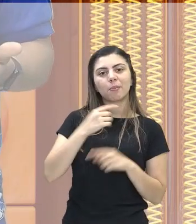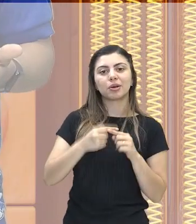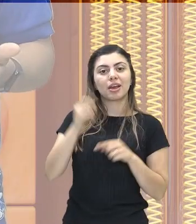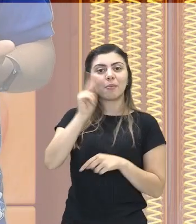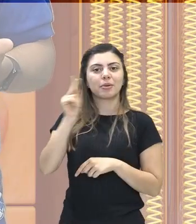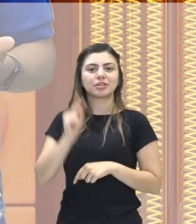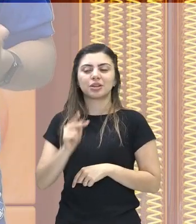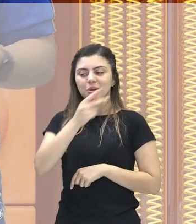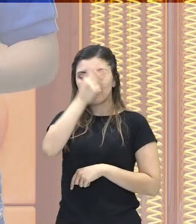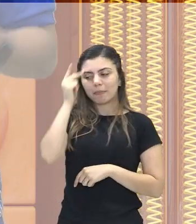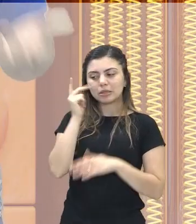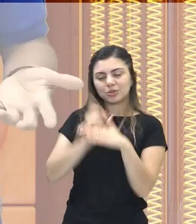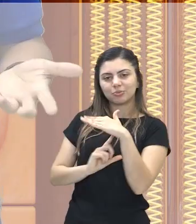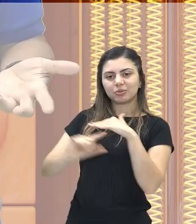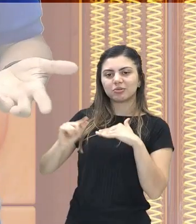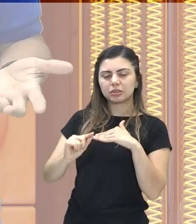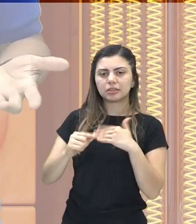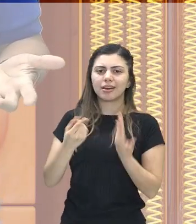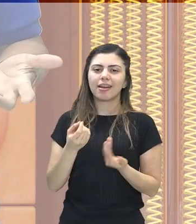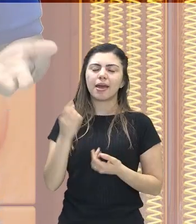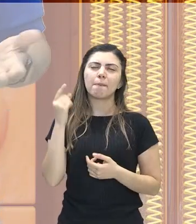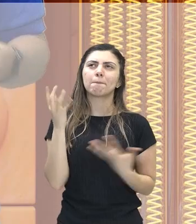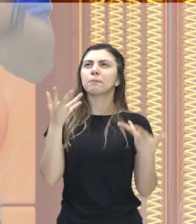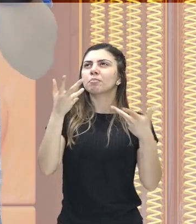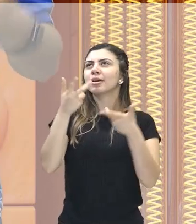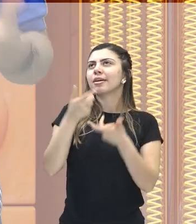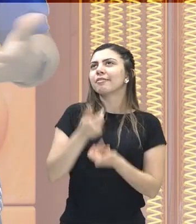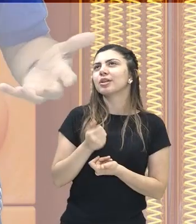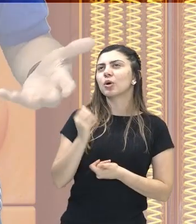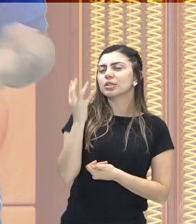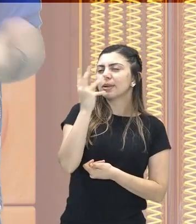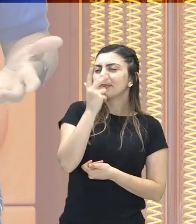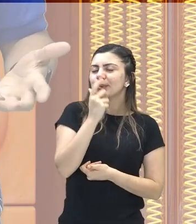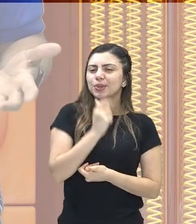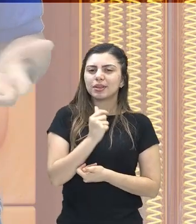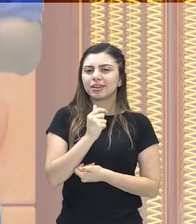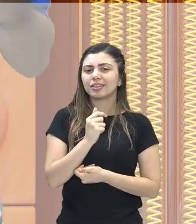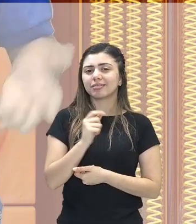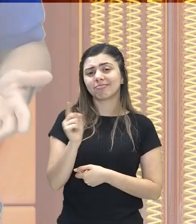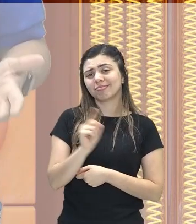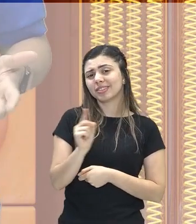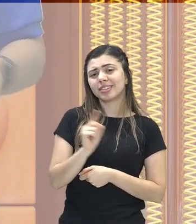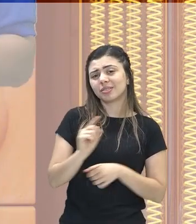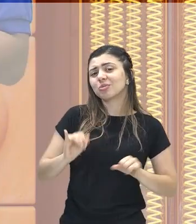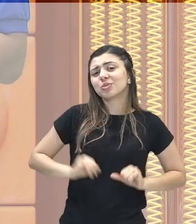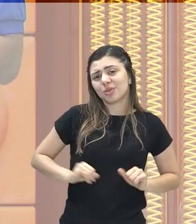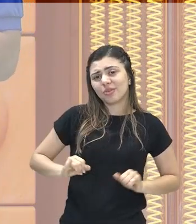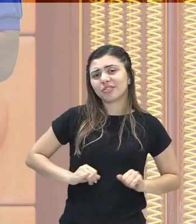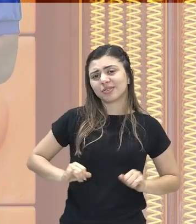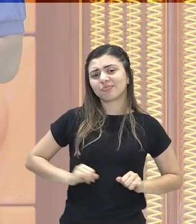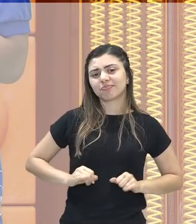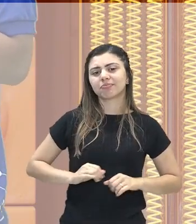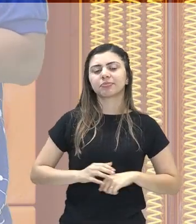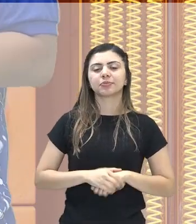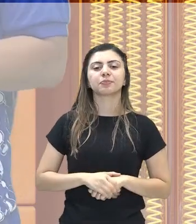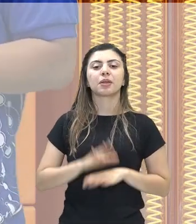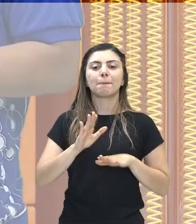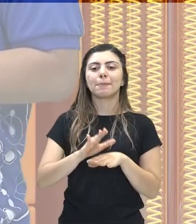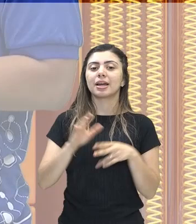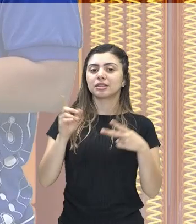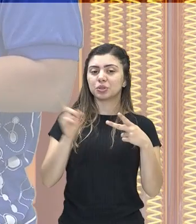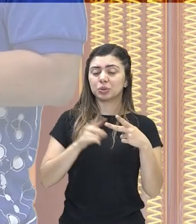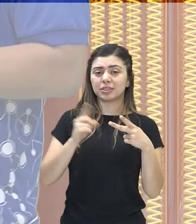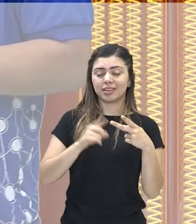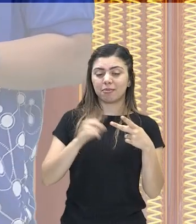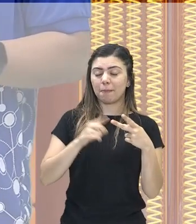de uma pessoa que é refugiada, ela não vai ser bonita, né? Ela não vai ser isso, né? E o melhor filme dessa lista